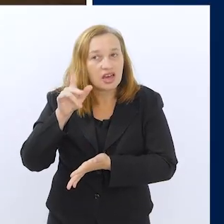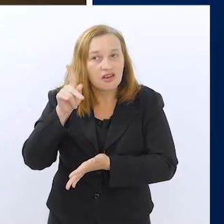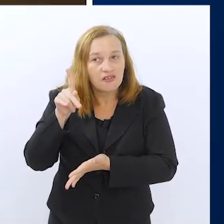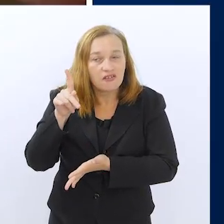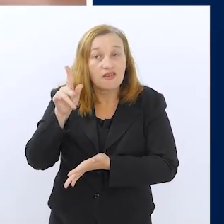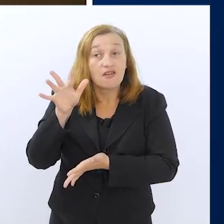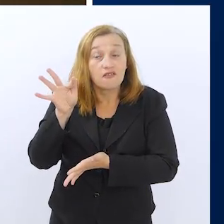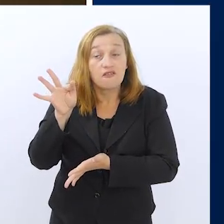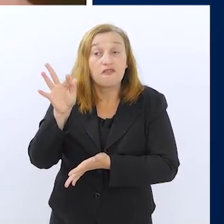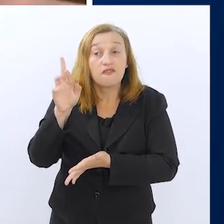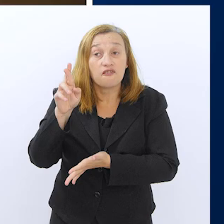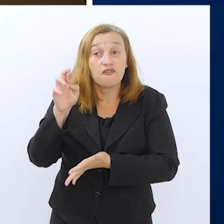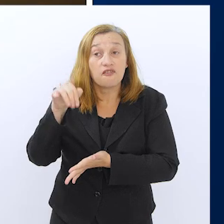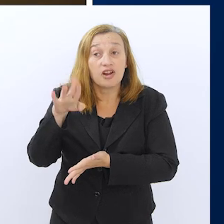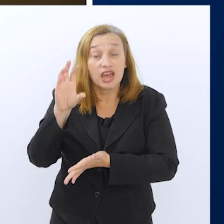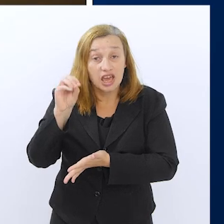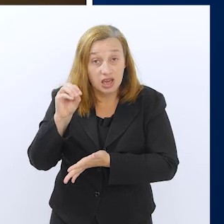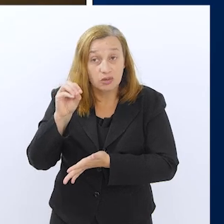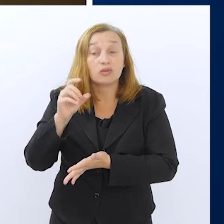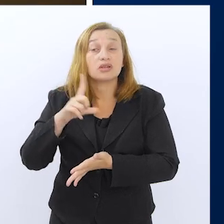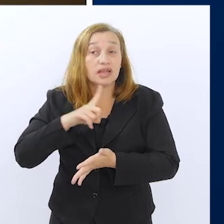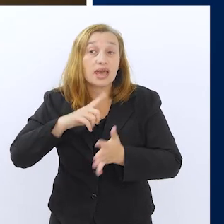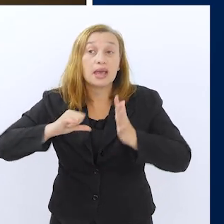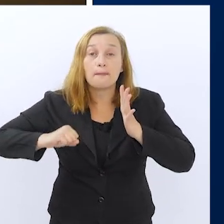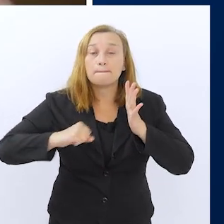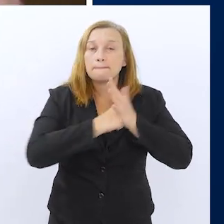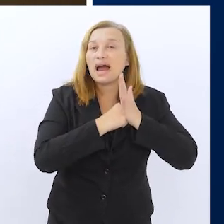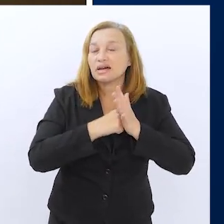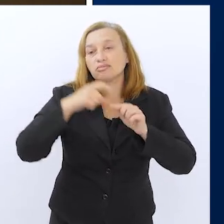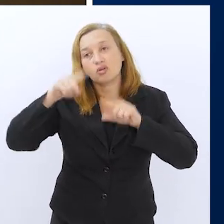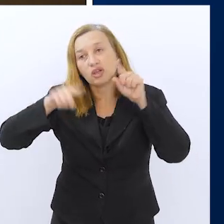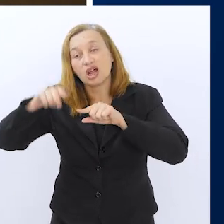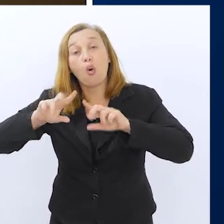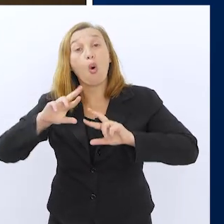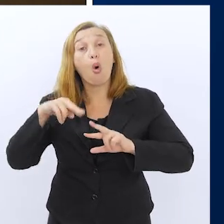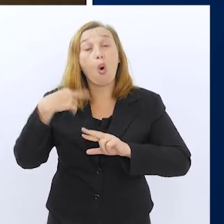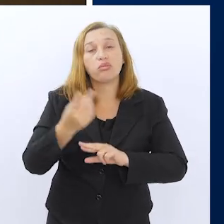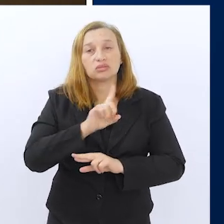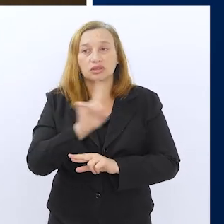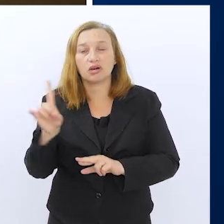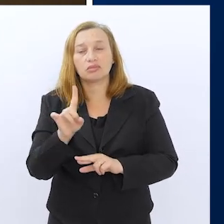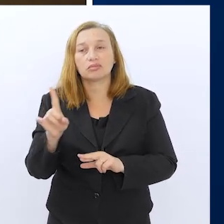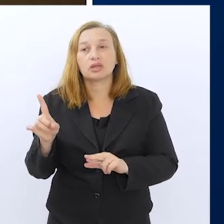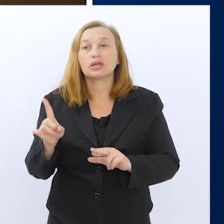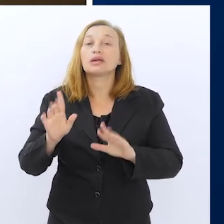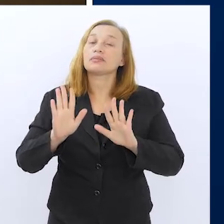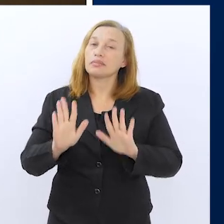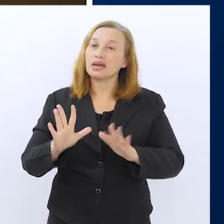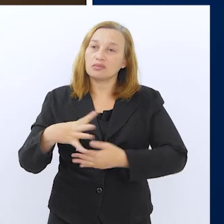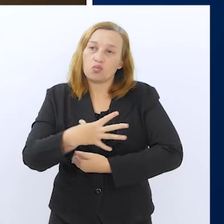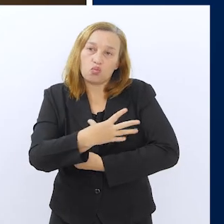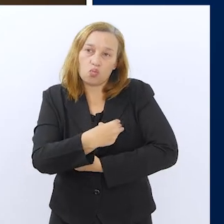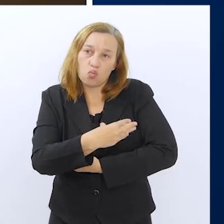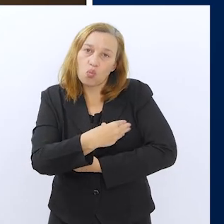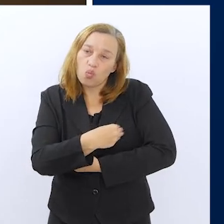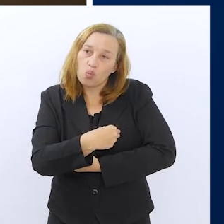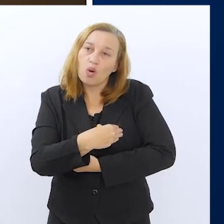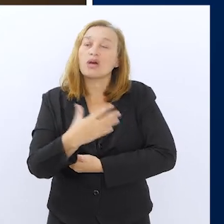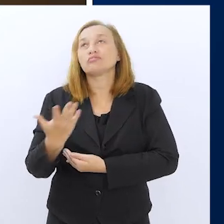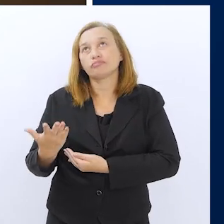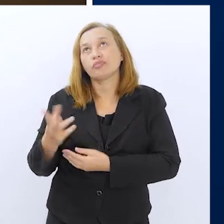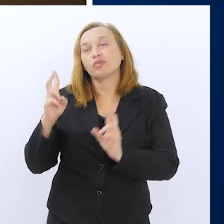frênulo alterado tem impacto na amamentação. Pode ser que sim, pode ser que não. Então, assim, para lidar